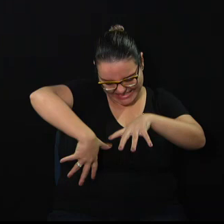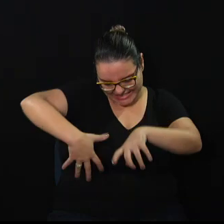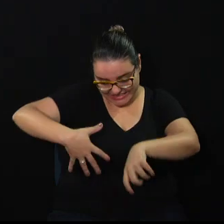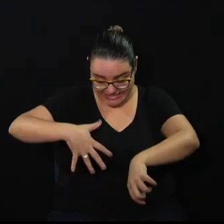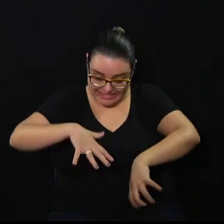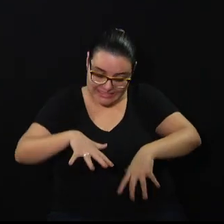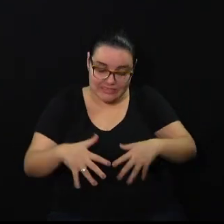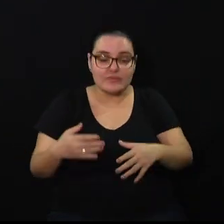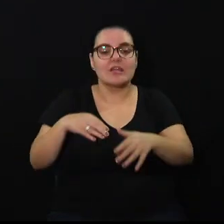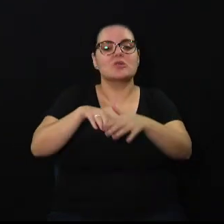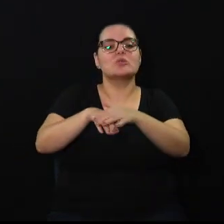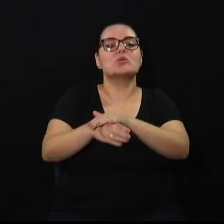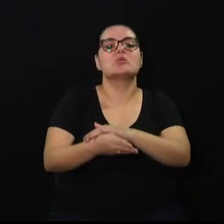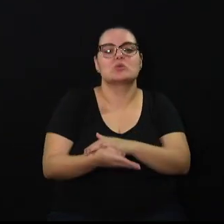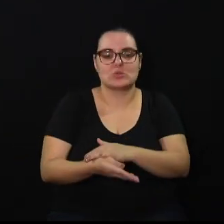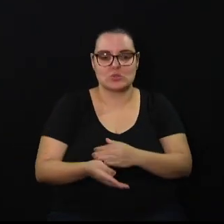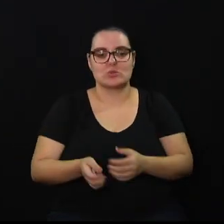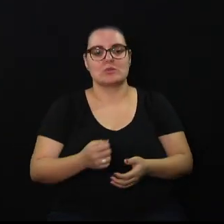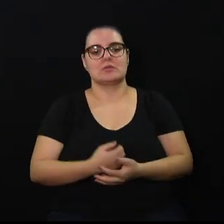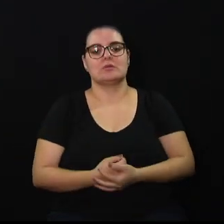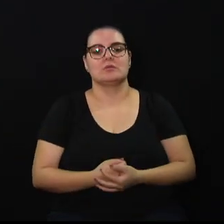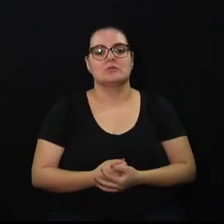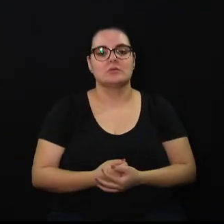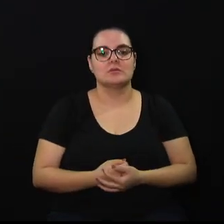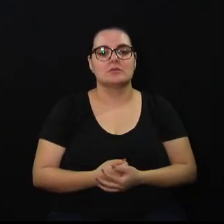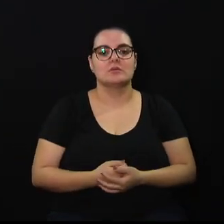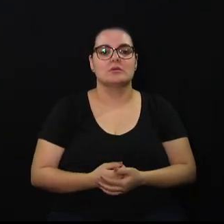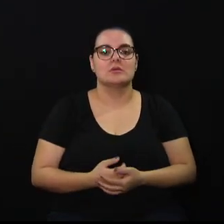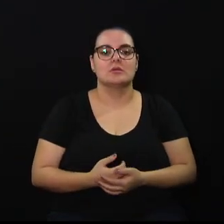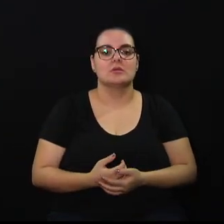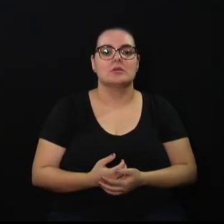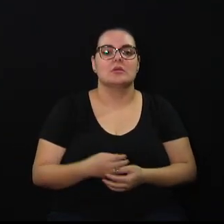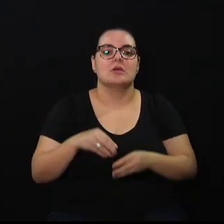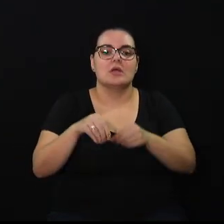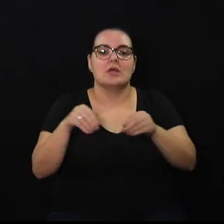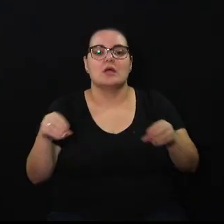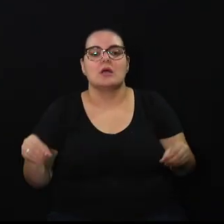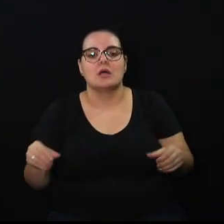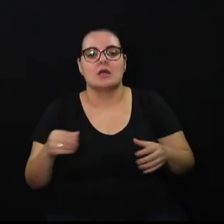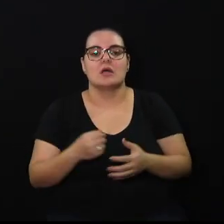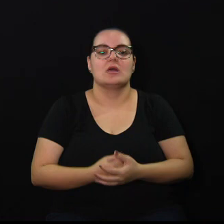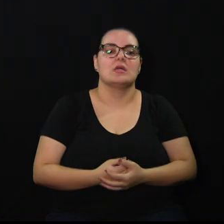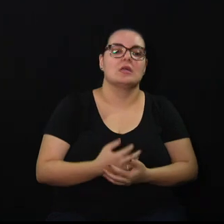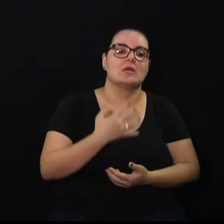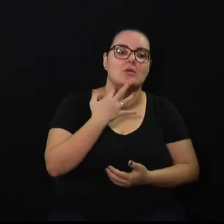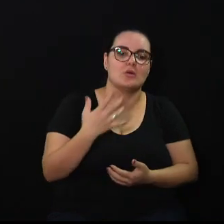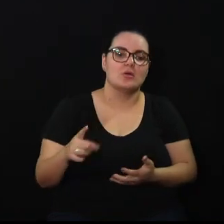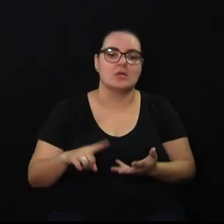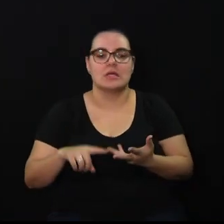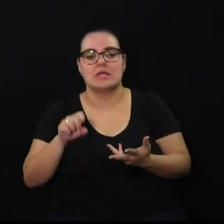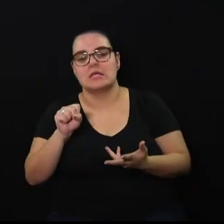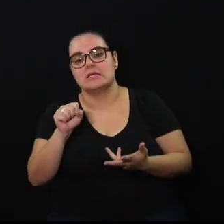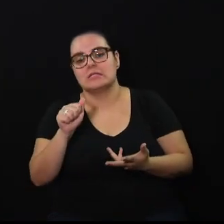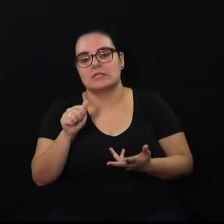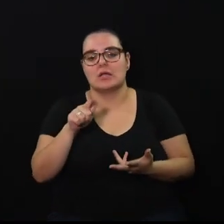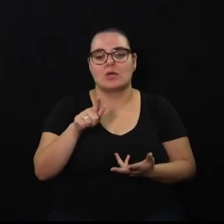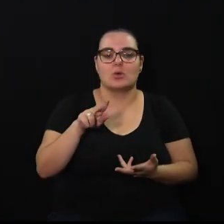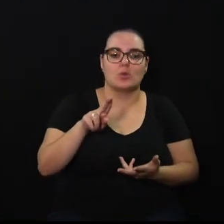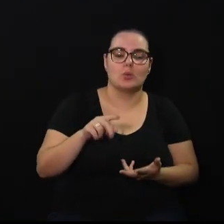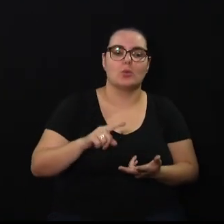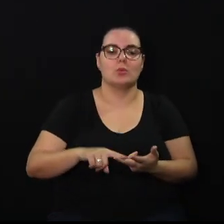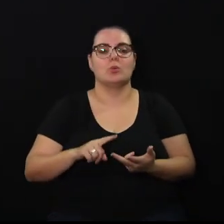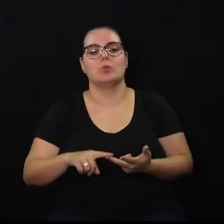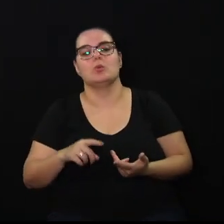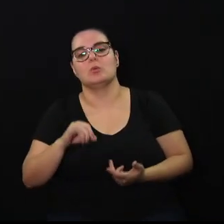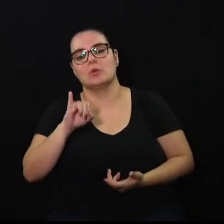aí tenha cá a areia colorida thiago bolinha de isopor e eu